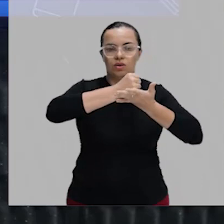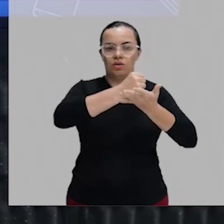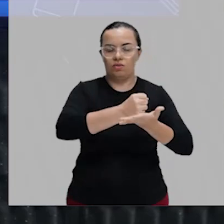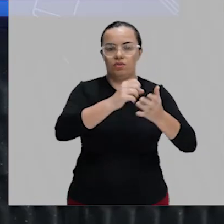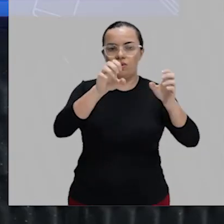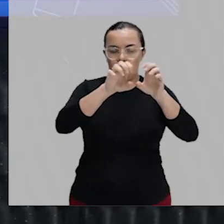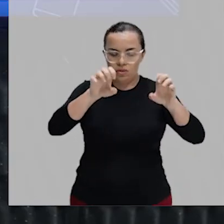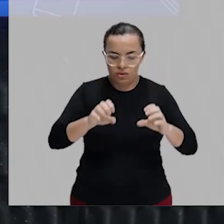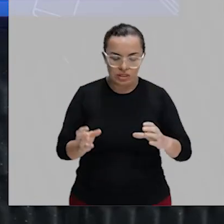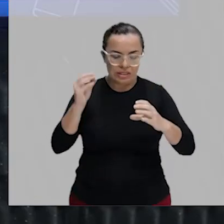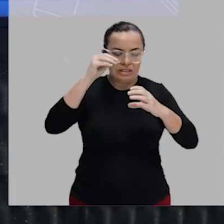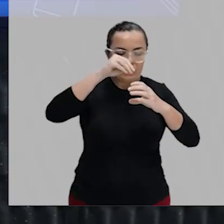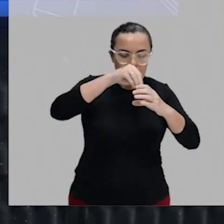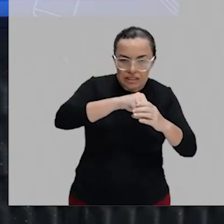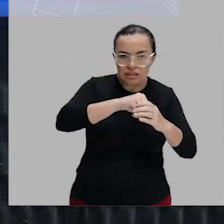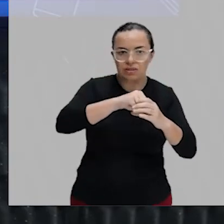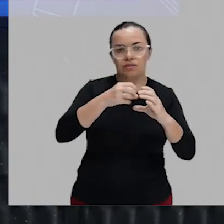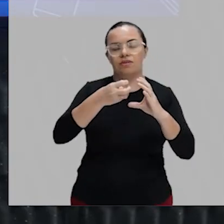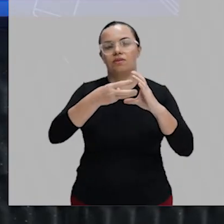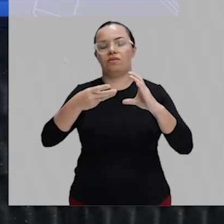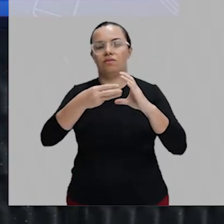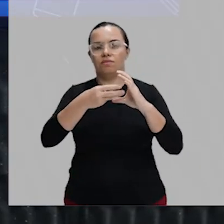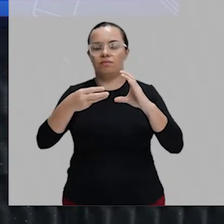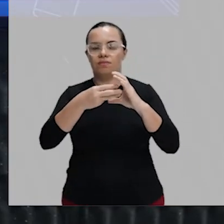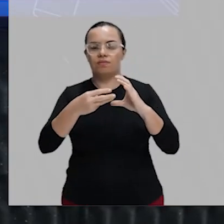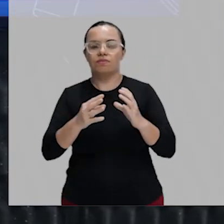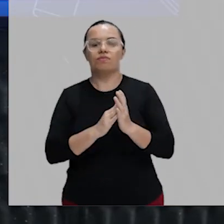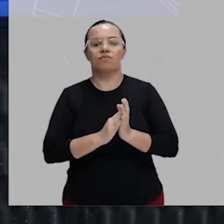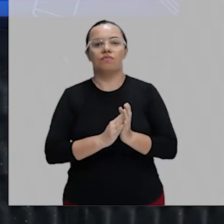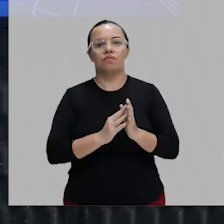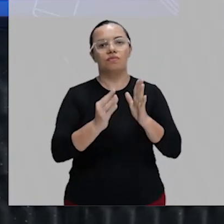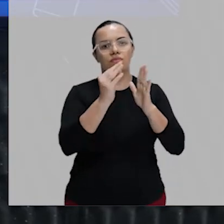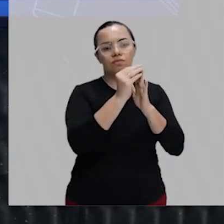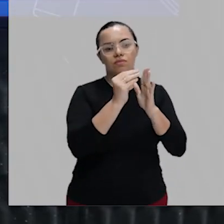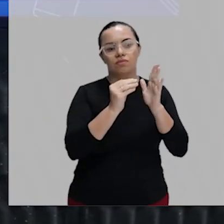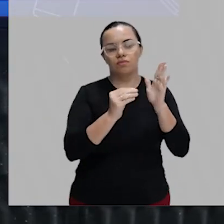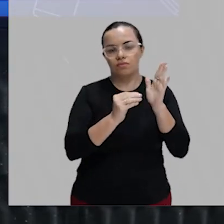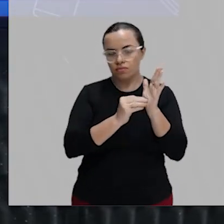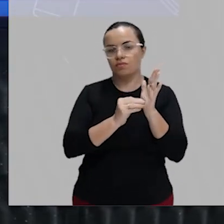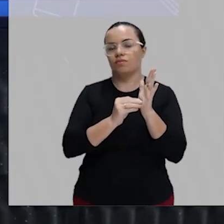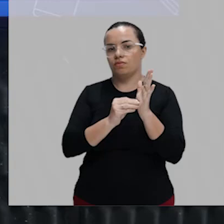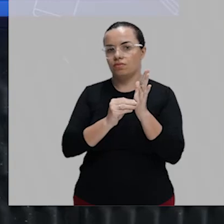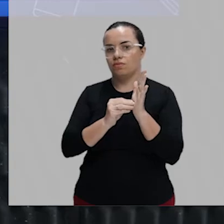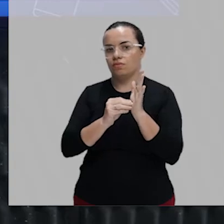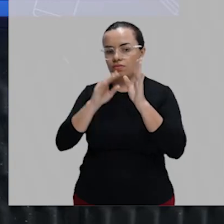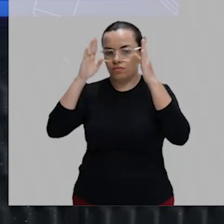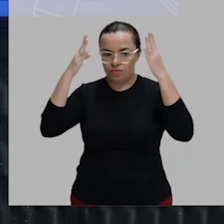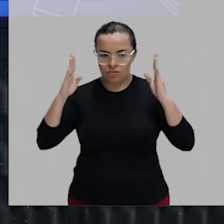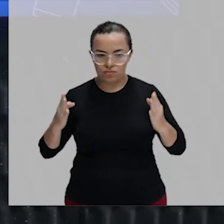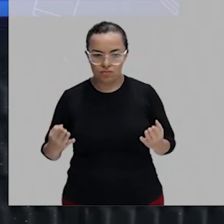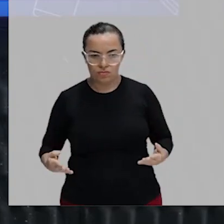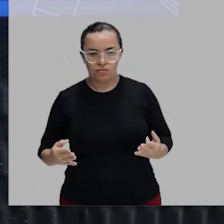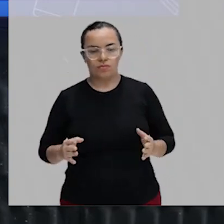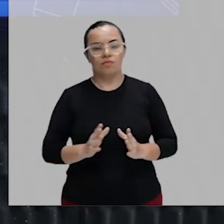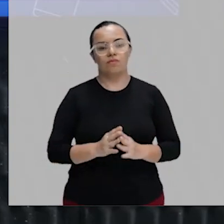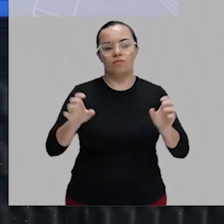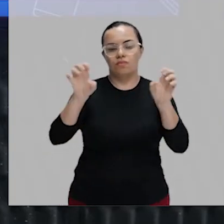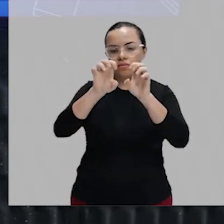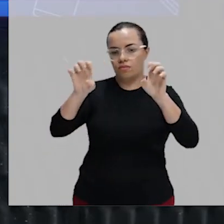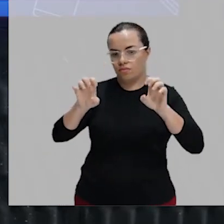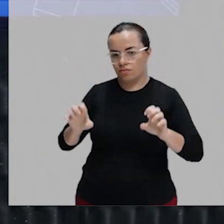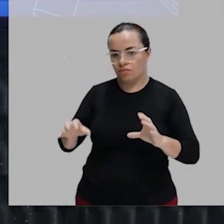às estruturas internas da célula. Então, durante essa aula, nós vamos estar vendo a organização geral do